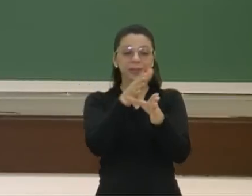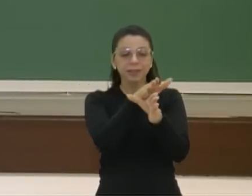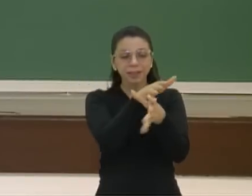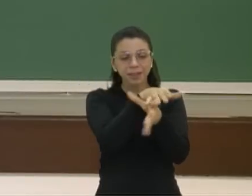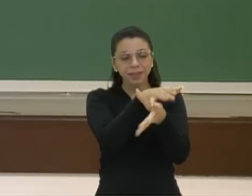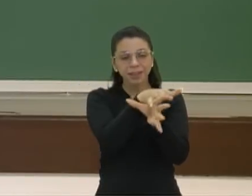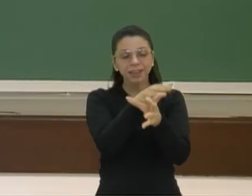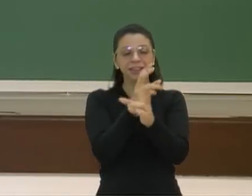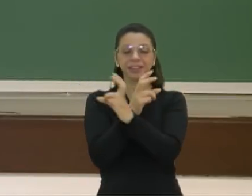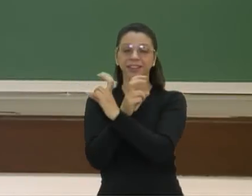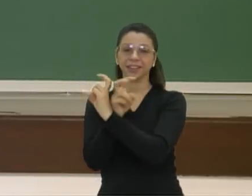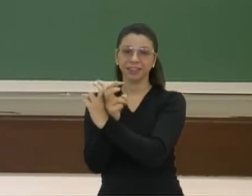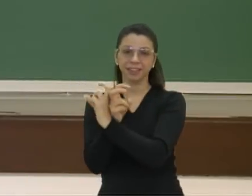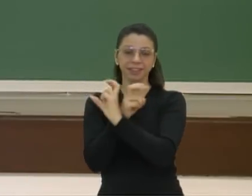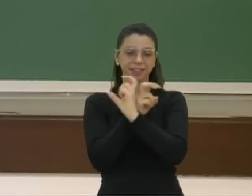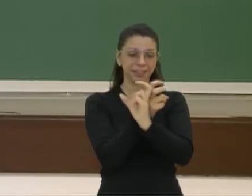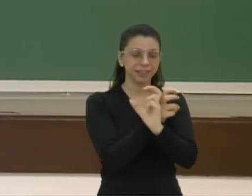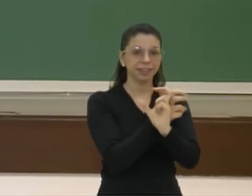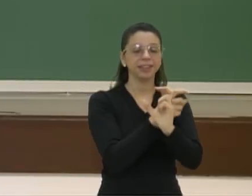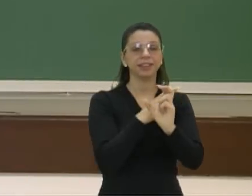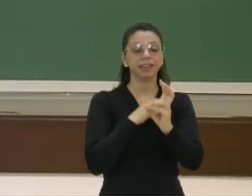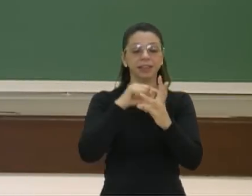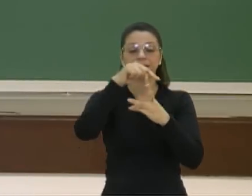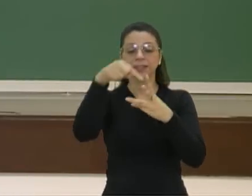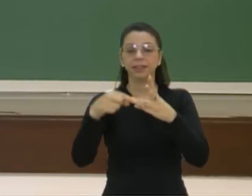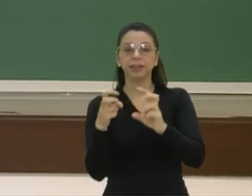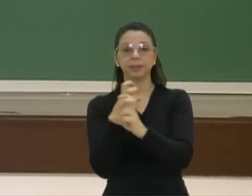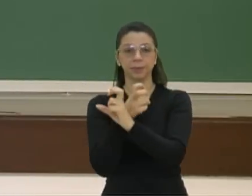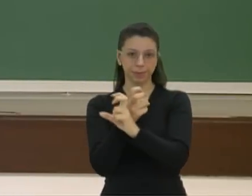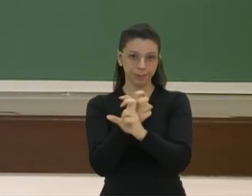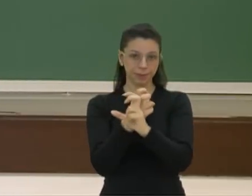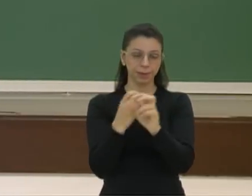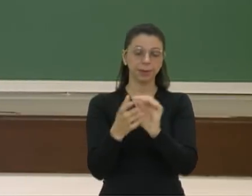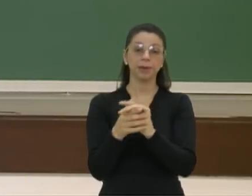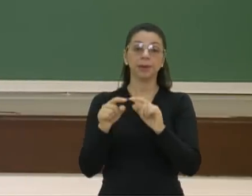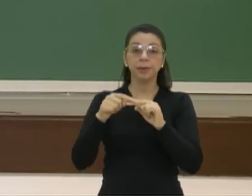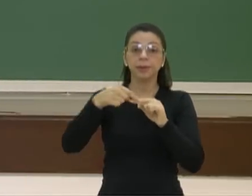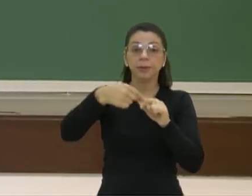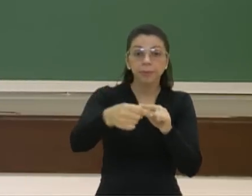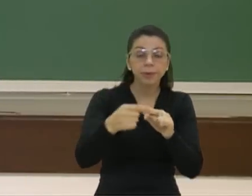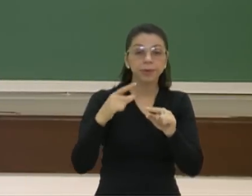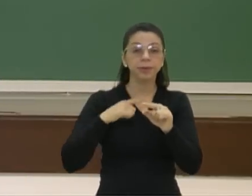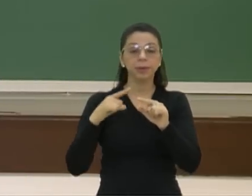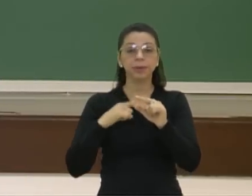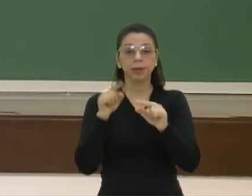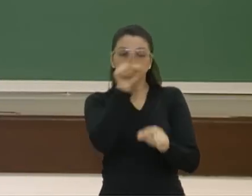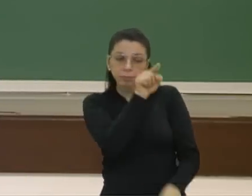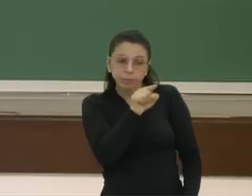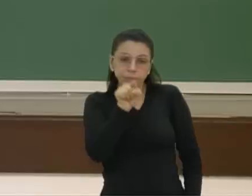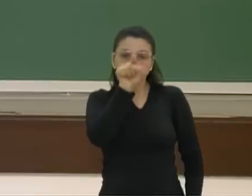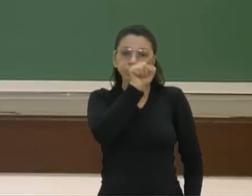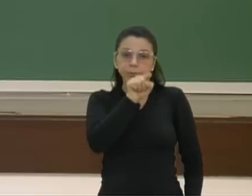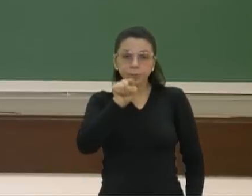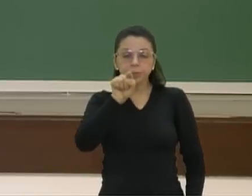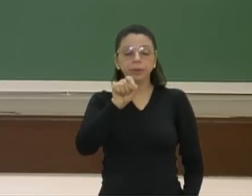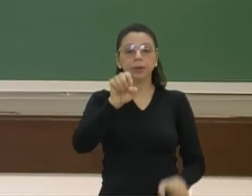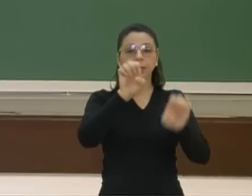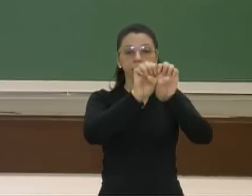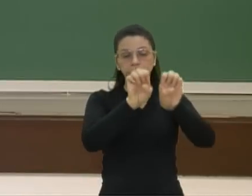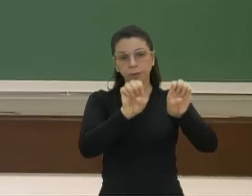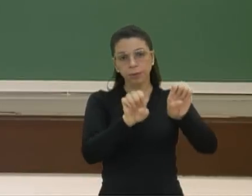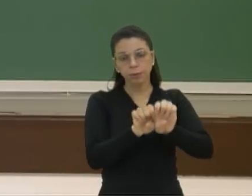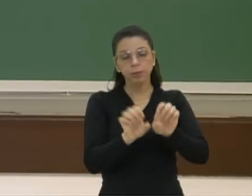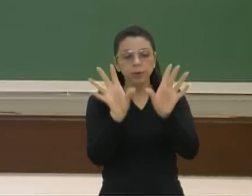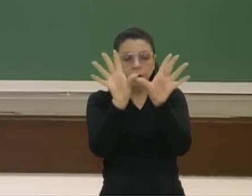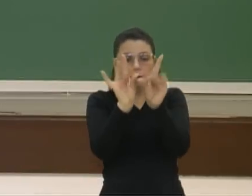3 ossinhos, martelo, bigorna e estribo. Depois, nós temos a cóclea, que é uma estrutura cheia de um líquido que